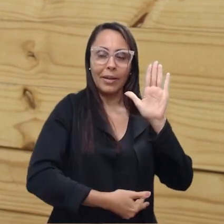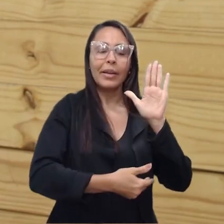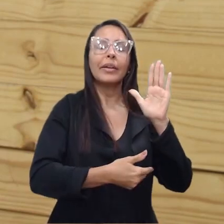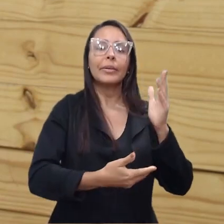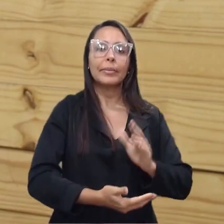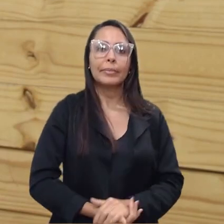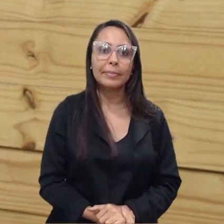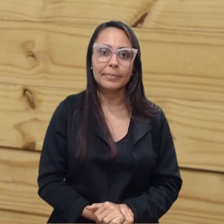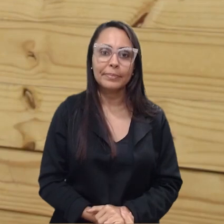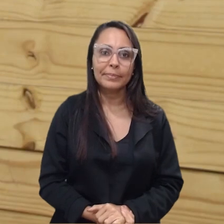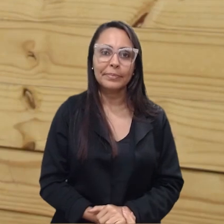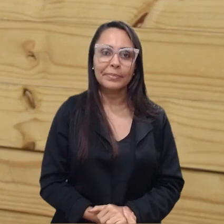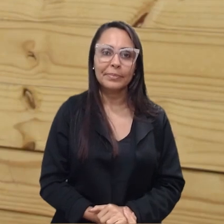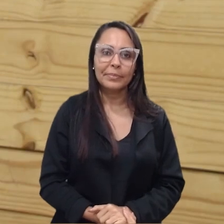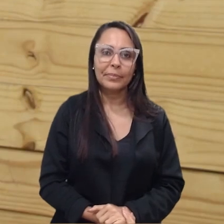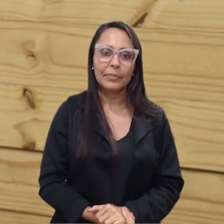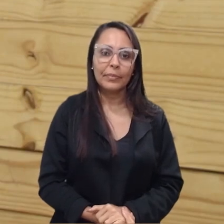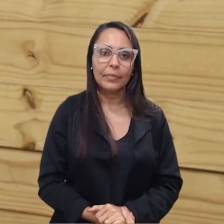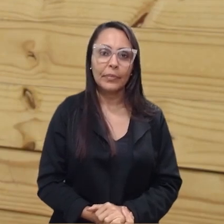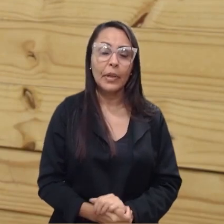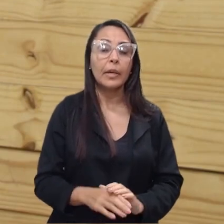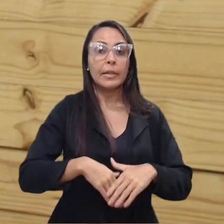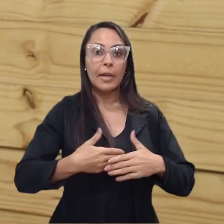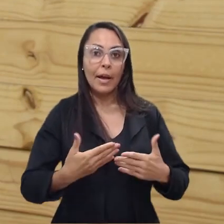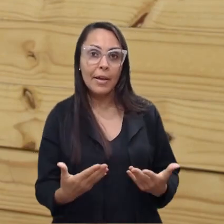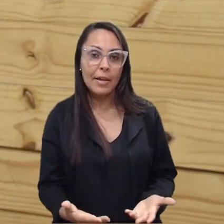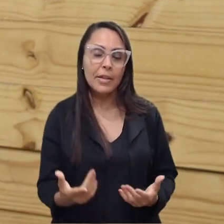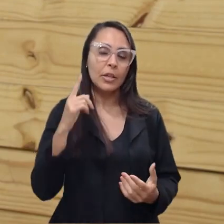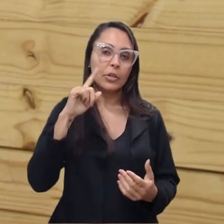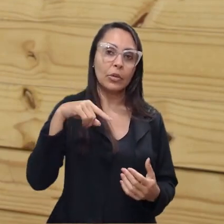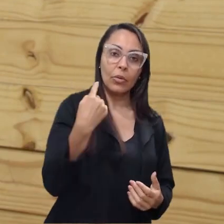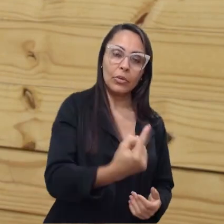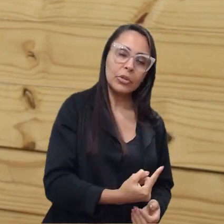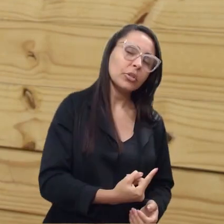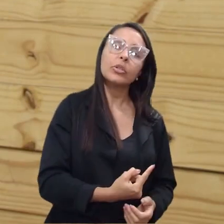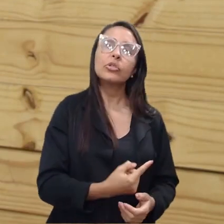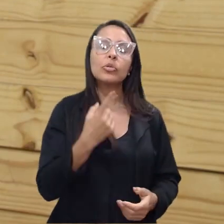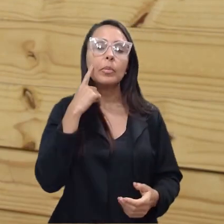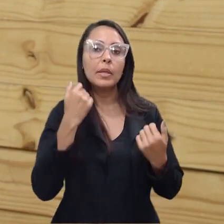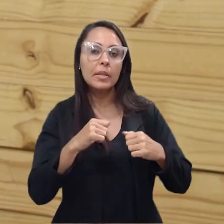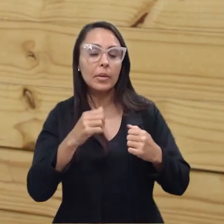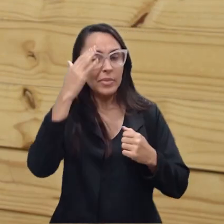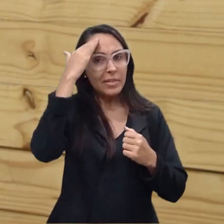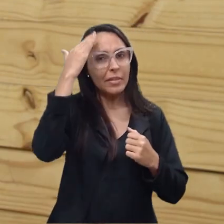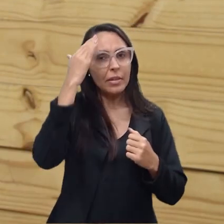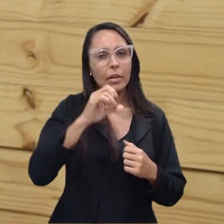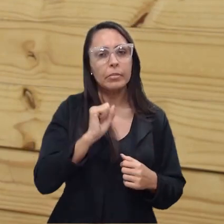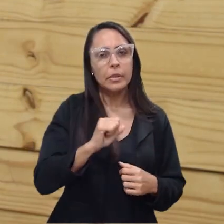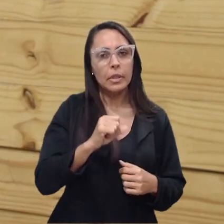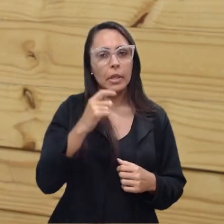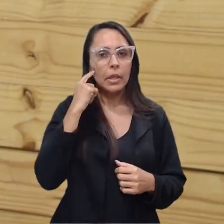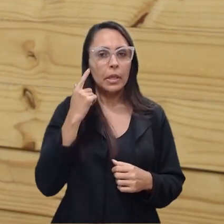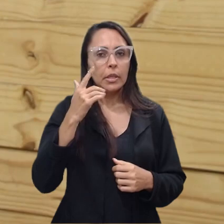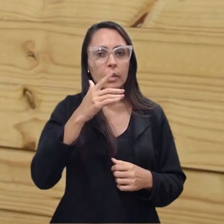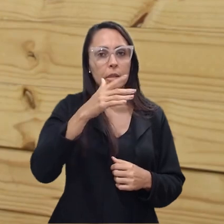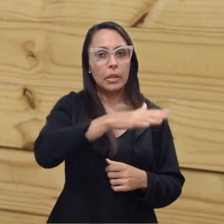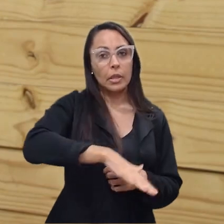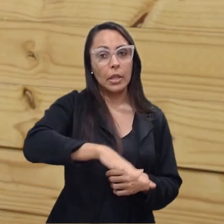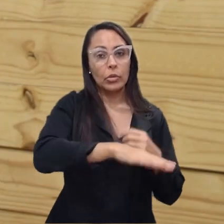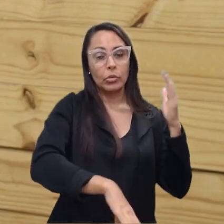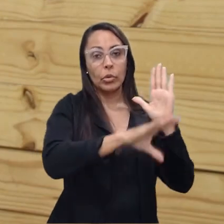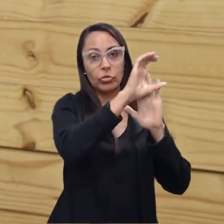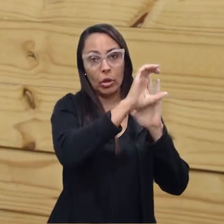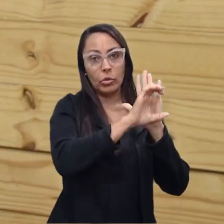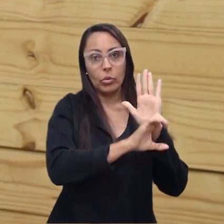Magistério Público. E aí, a gente precisa entender que dentro desse estatuto,